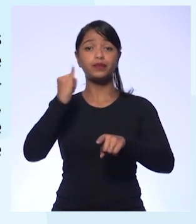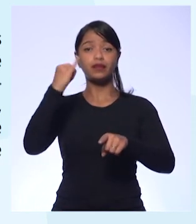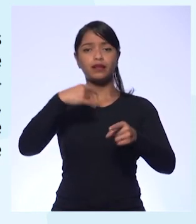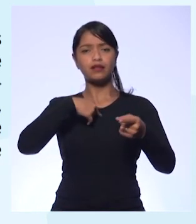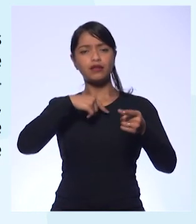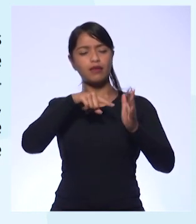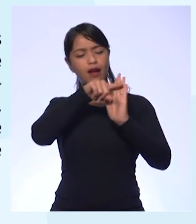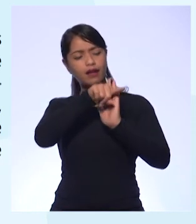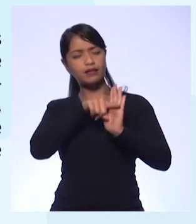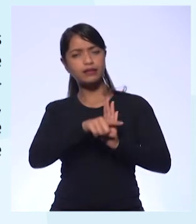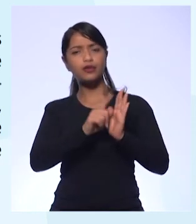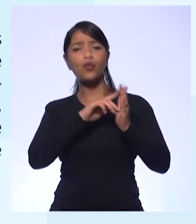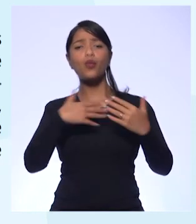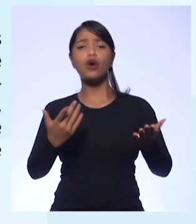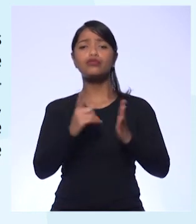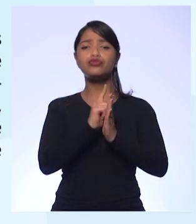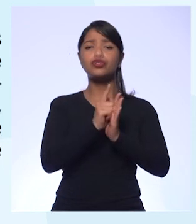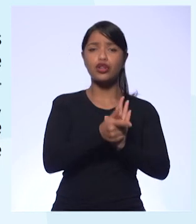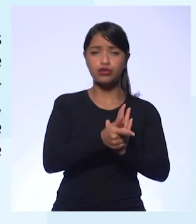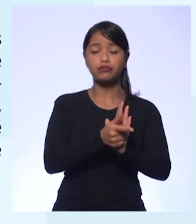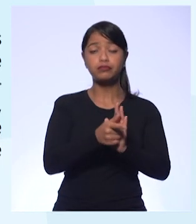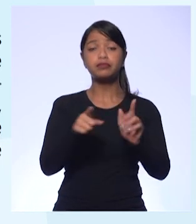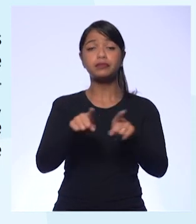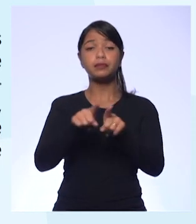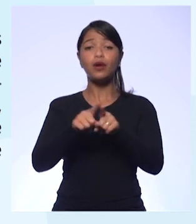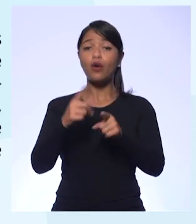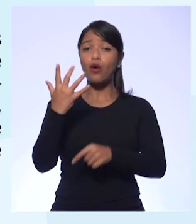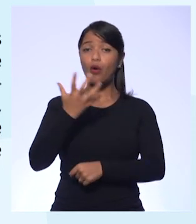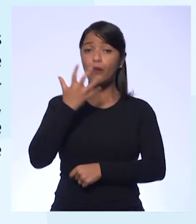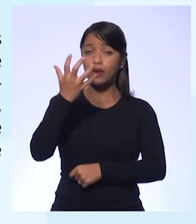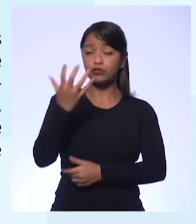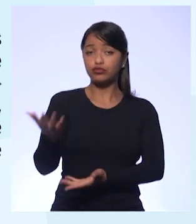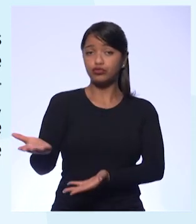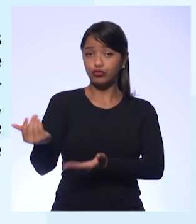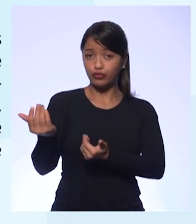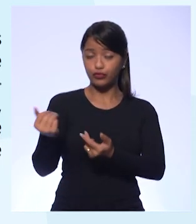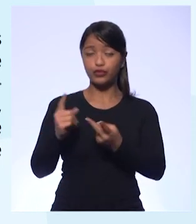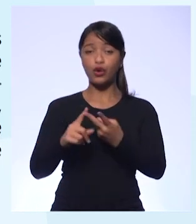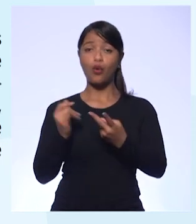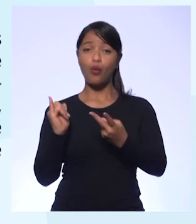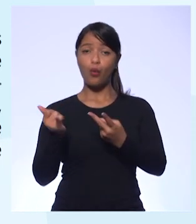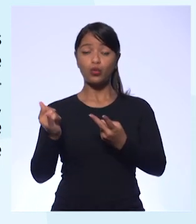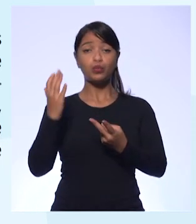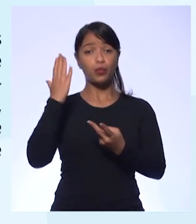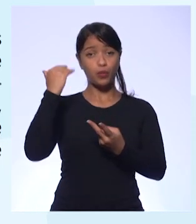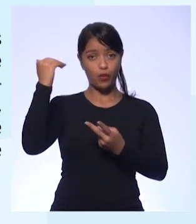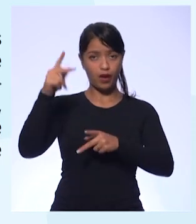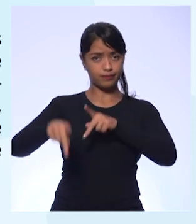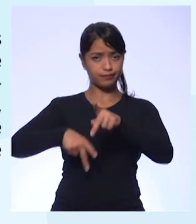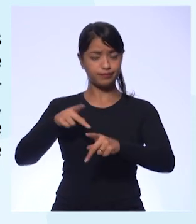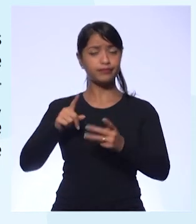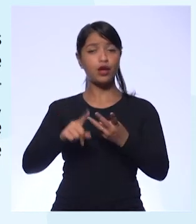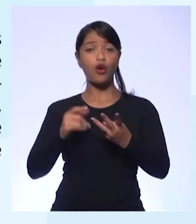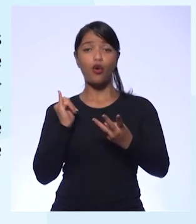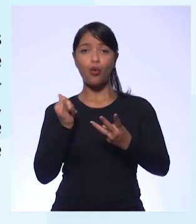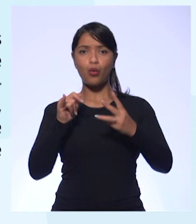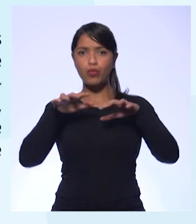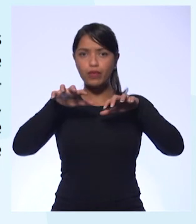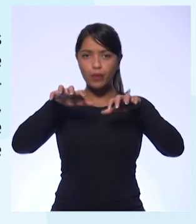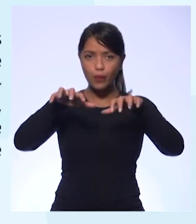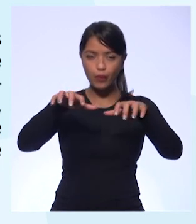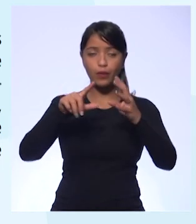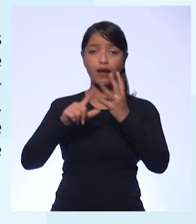e suportes, romances infanto-juvenis, contos populares, contos de terror, lendas